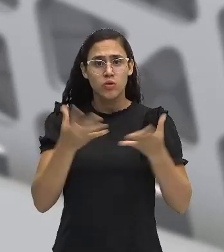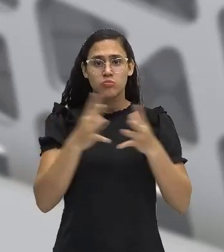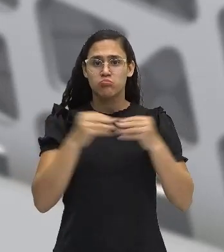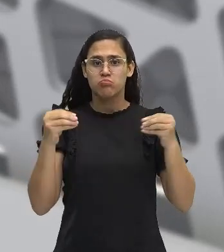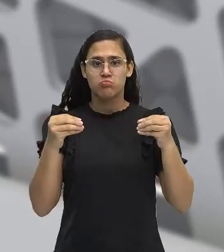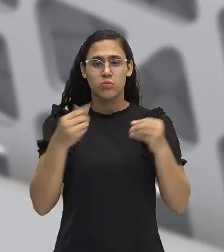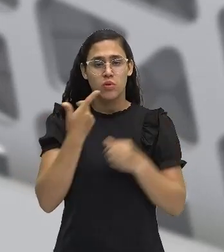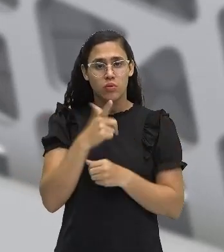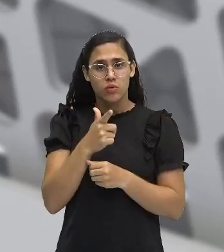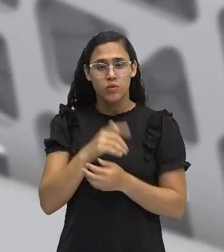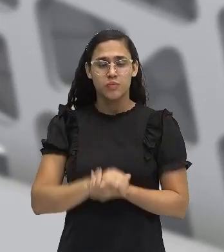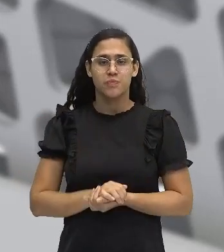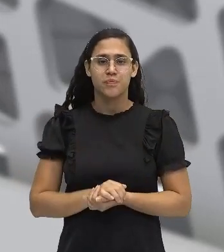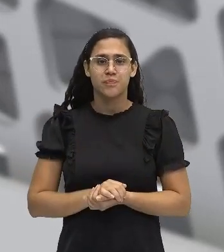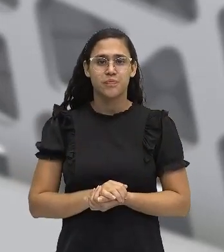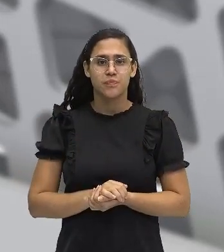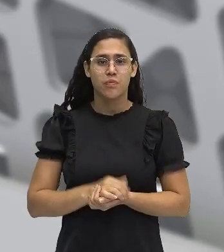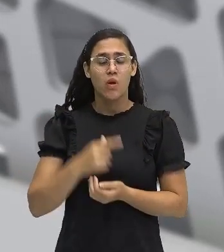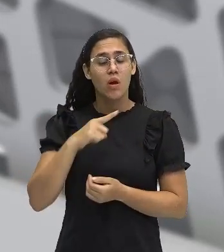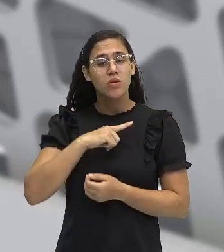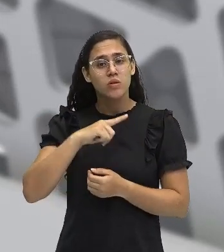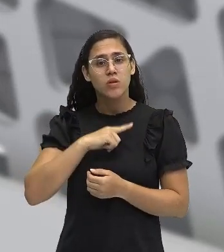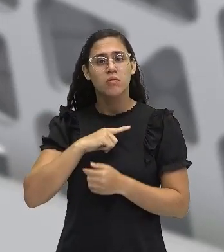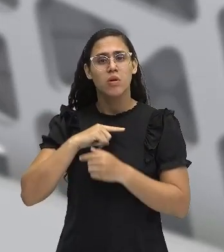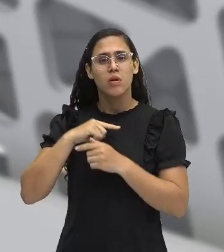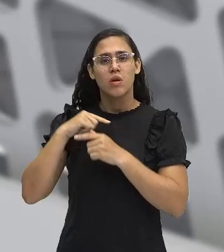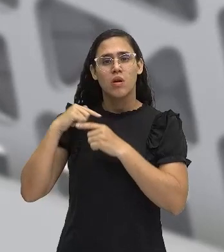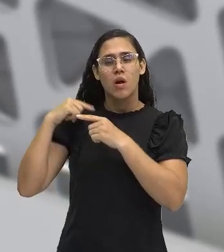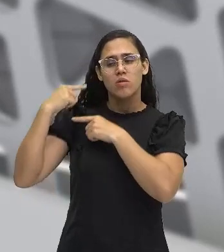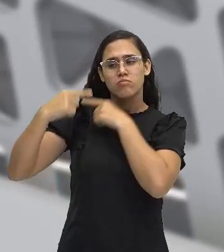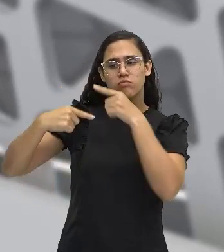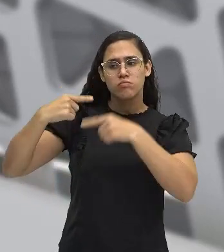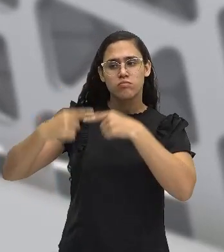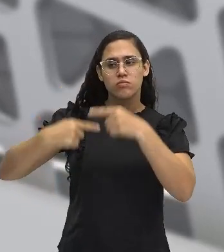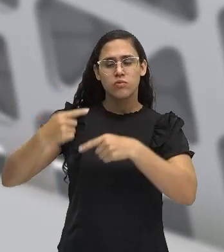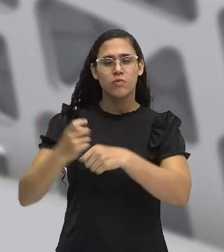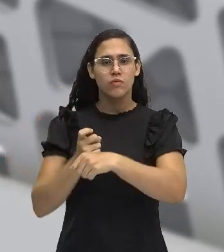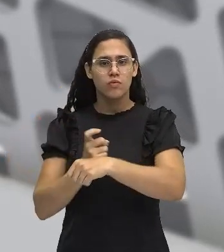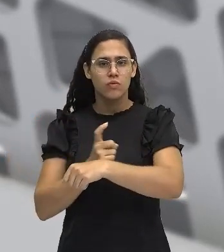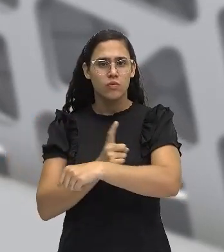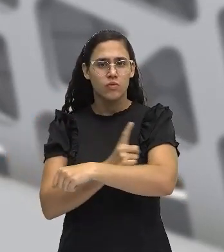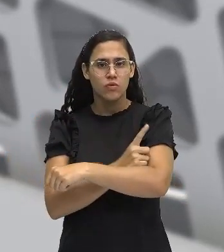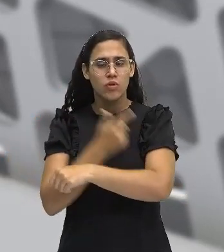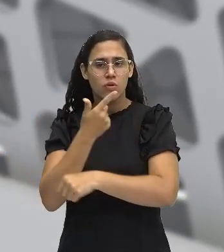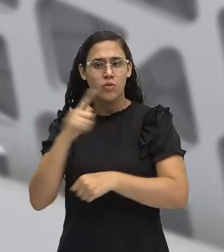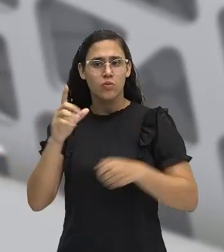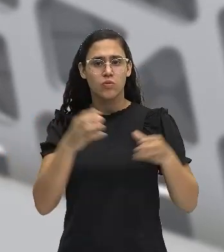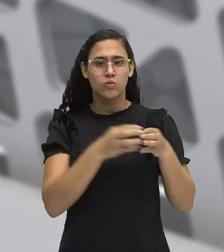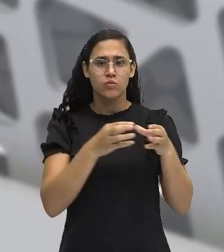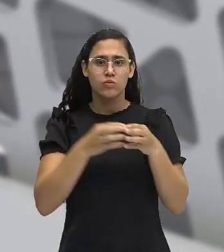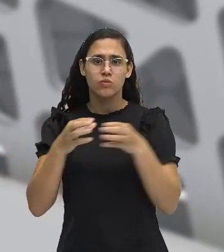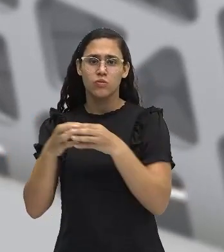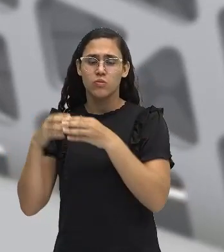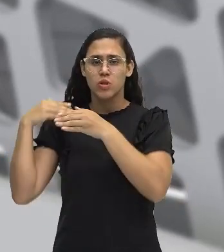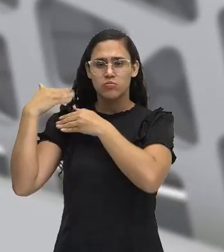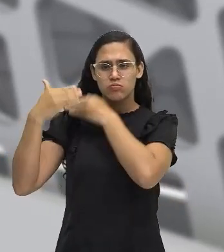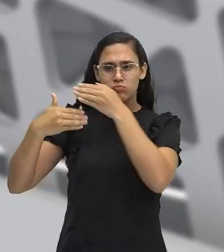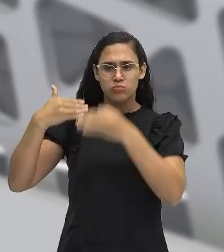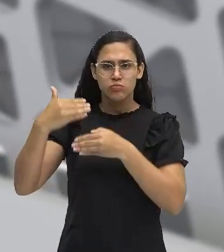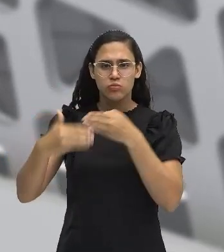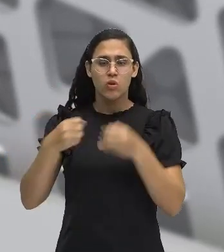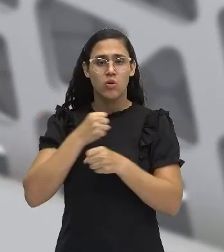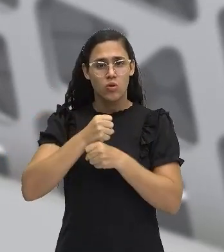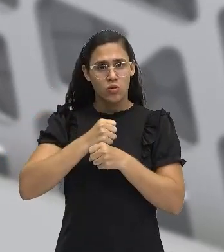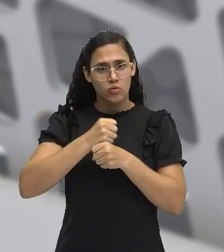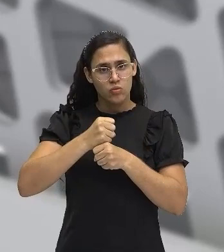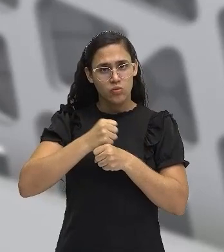né? E a gente consegue ver também a evolução, né, do homem e de outras espécies também que ocorreram ao longo dos milhões de anos, tá?